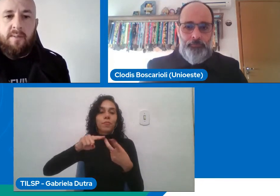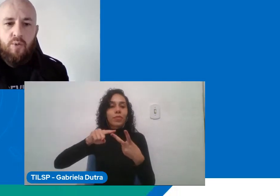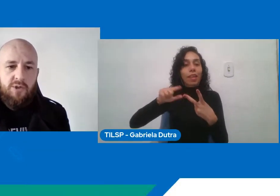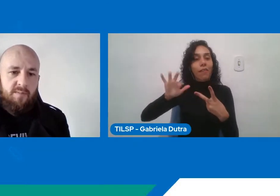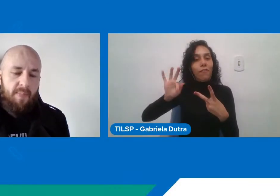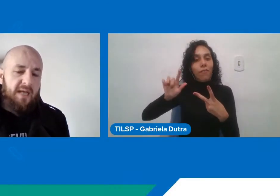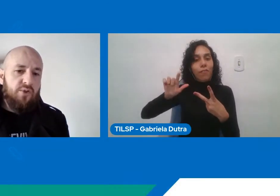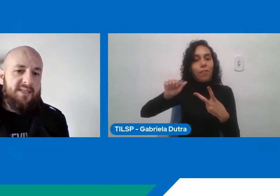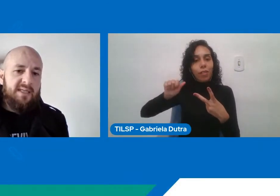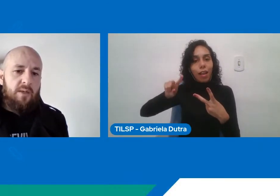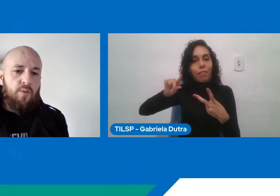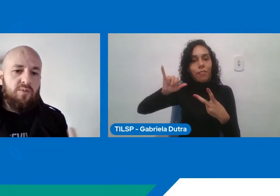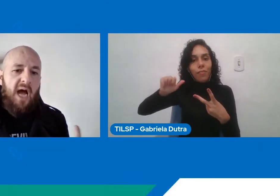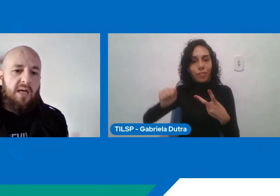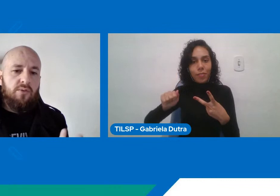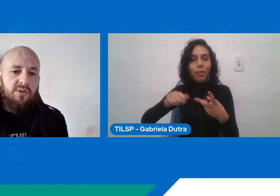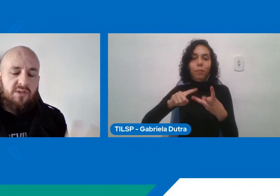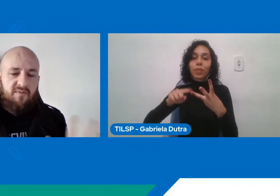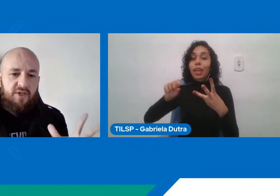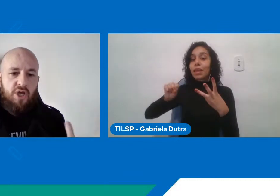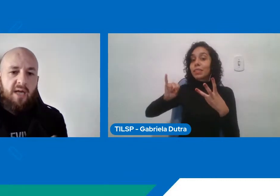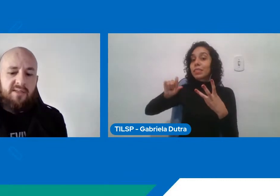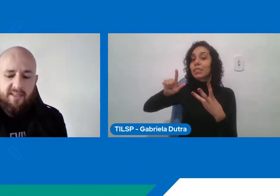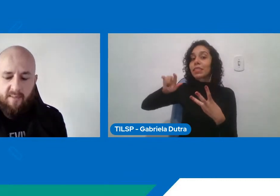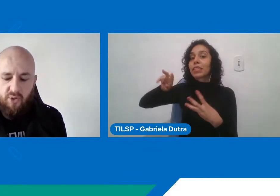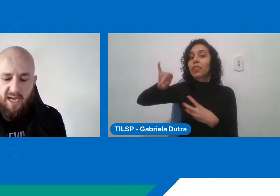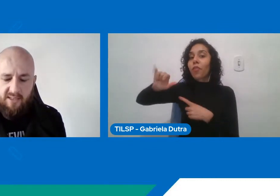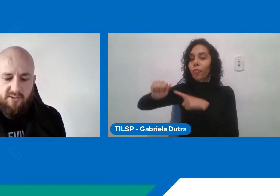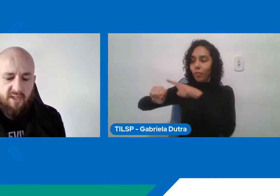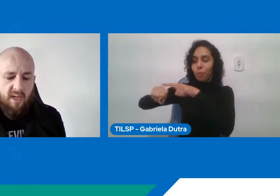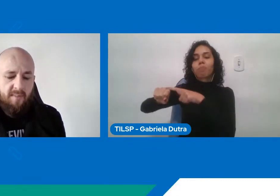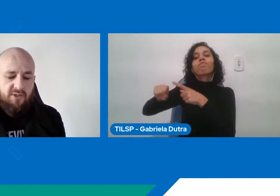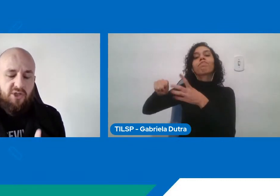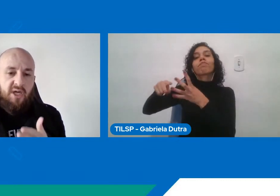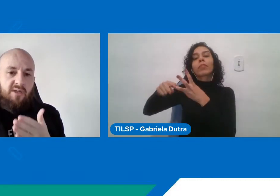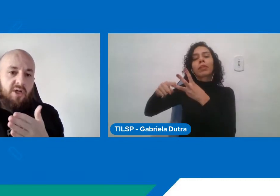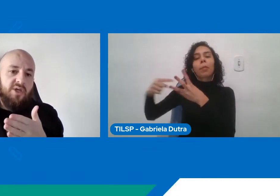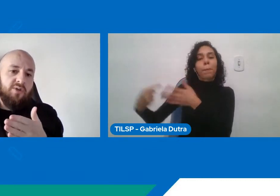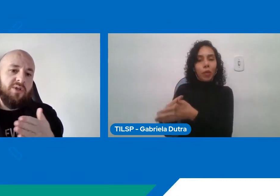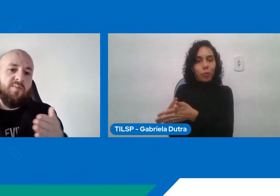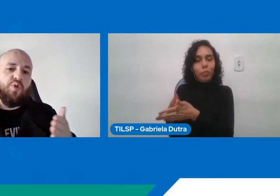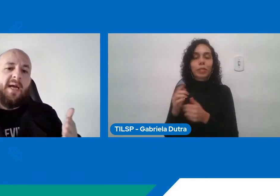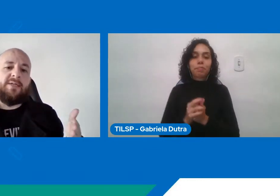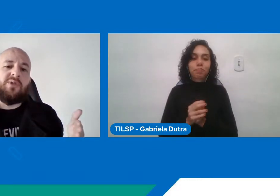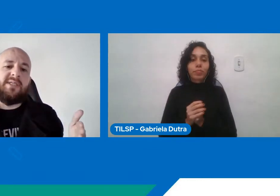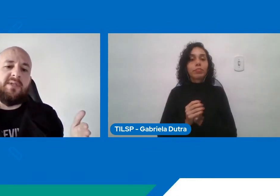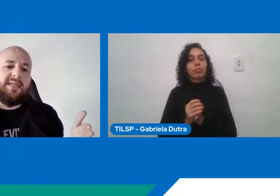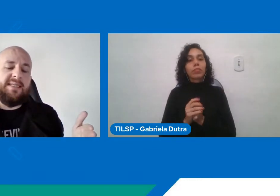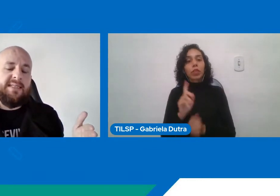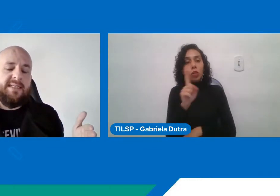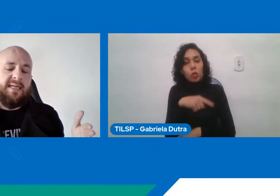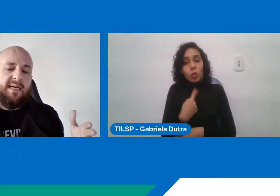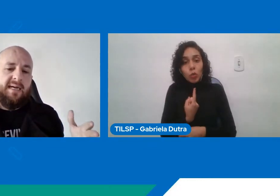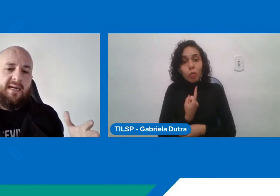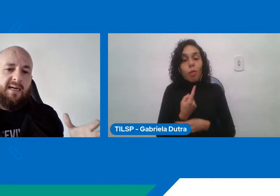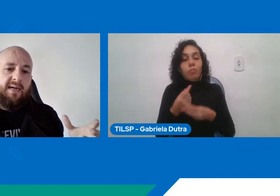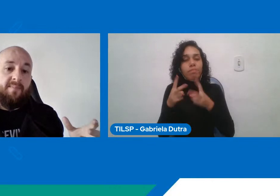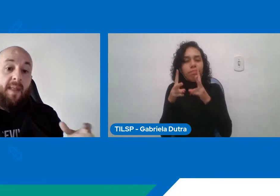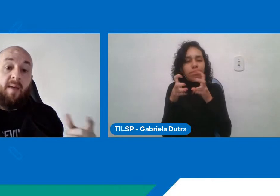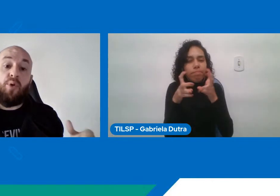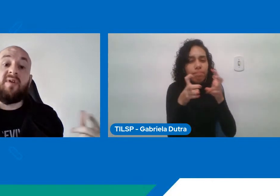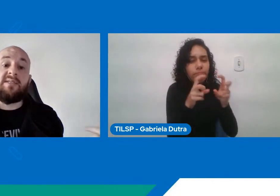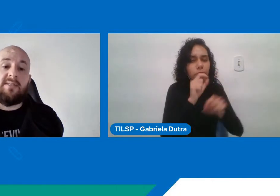notamos isso ainda não com dados fechados e tabulados mas nós já nós já notamos uma redução grande da